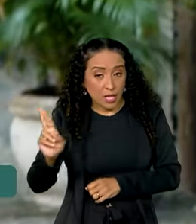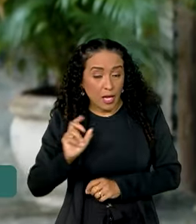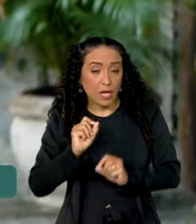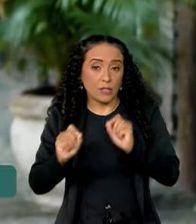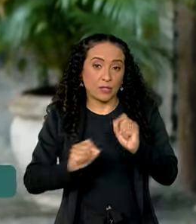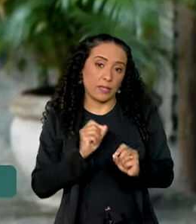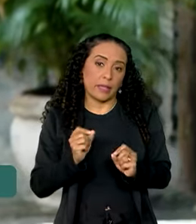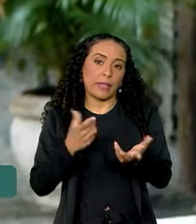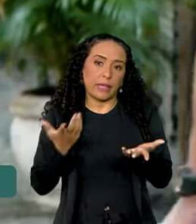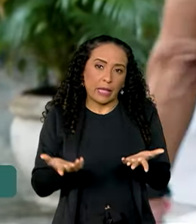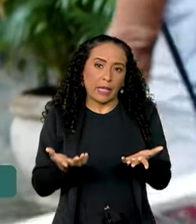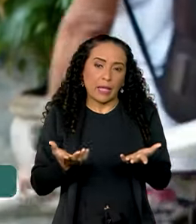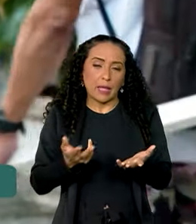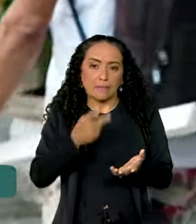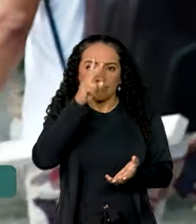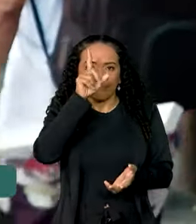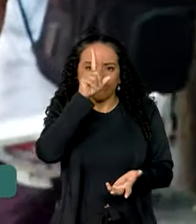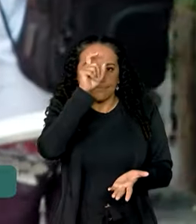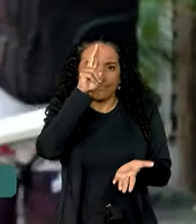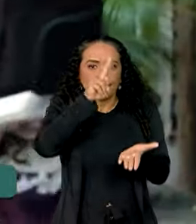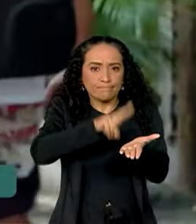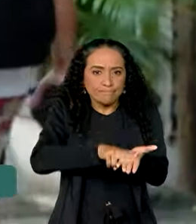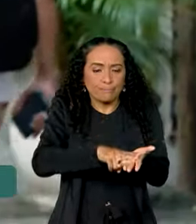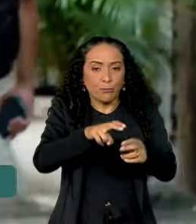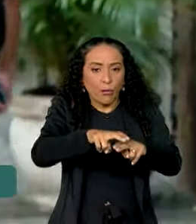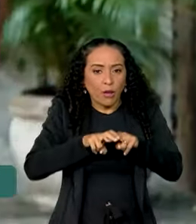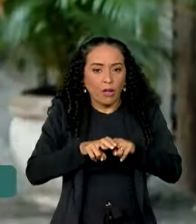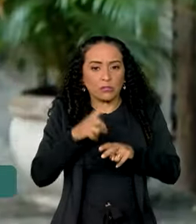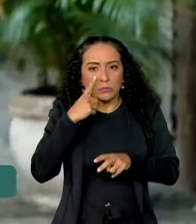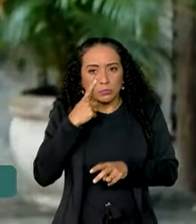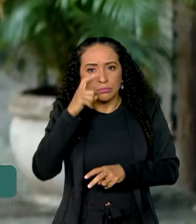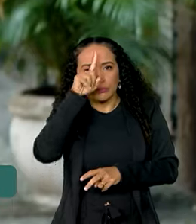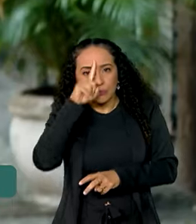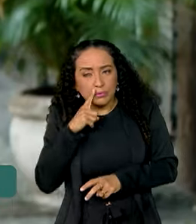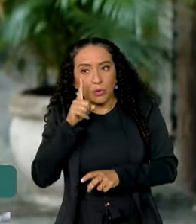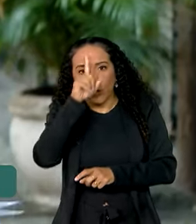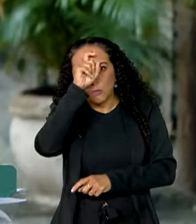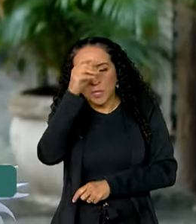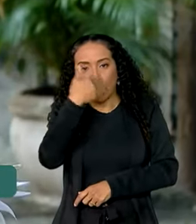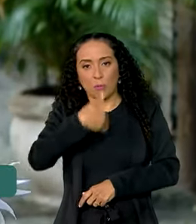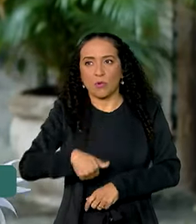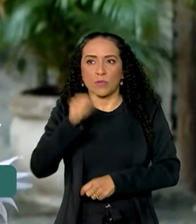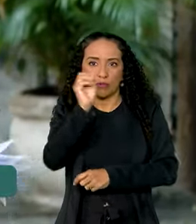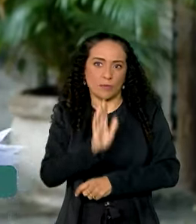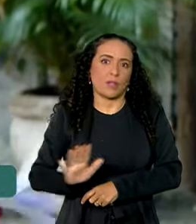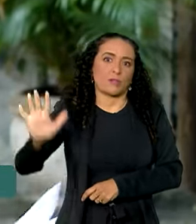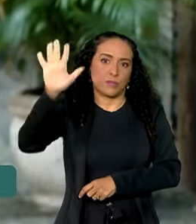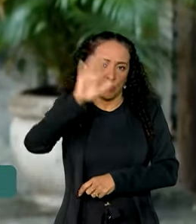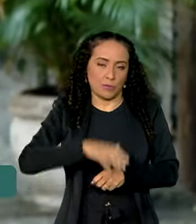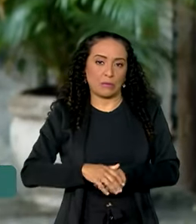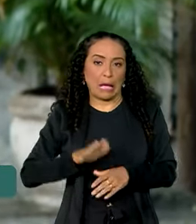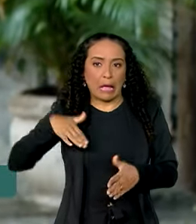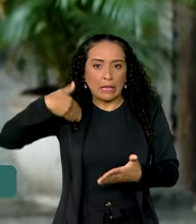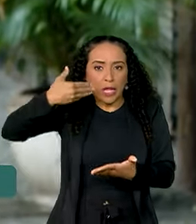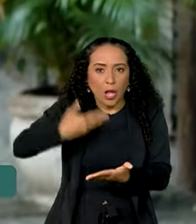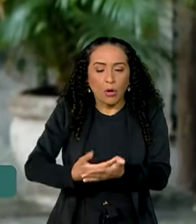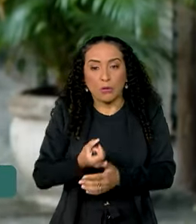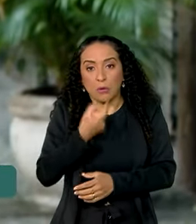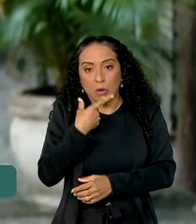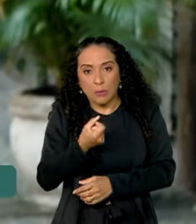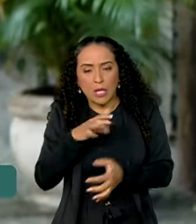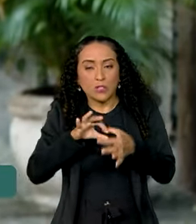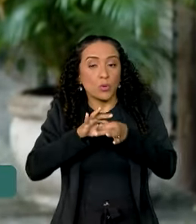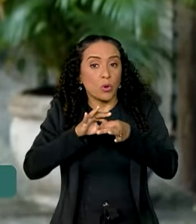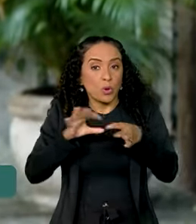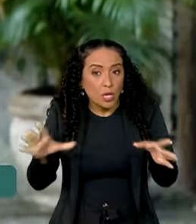e em internações por conta de anemia nos hospitais públicos de todo o país até agora o medicamento